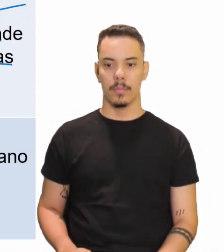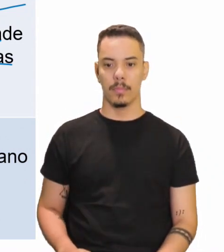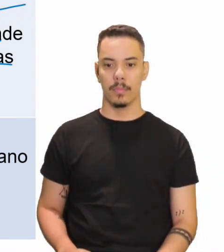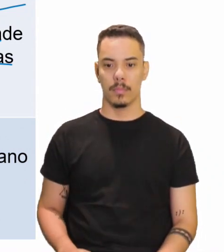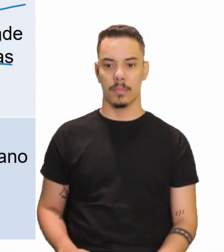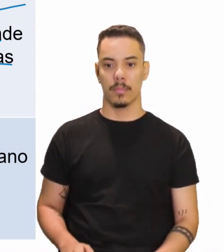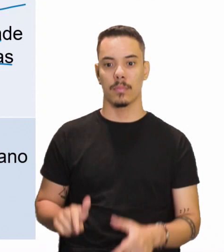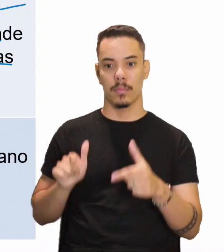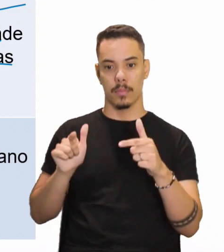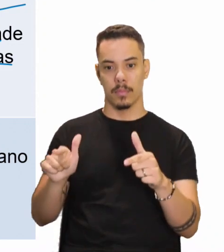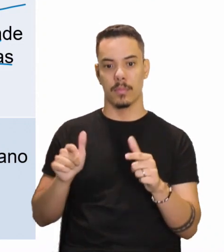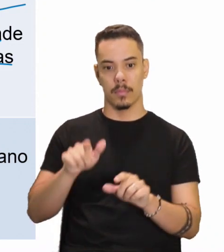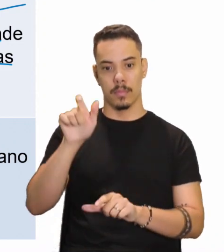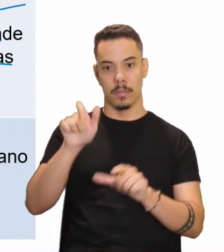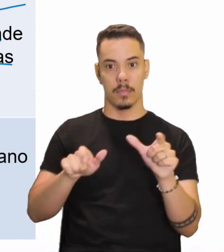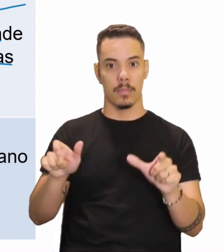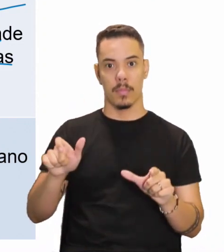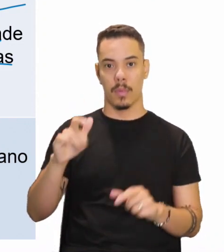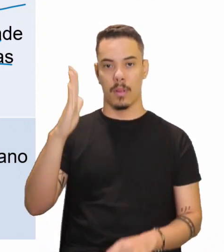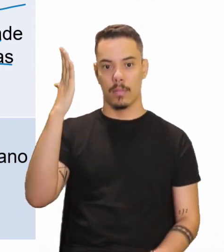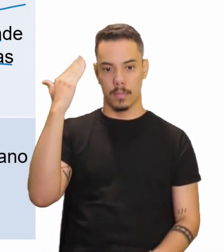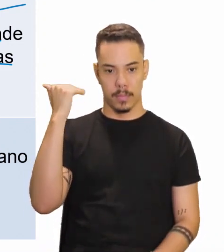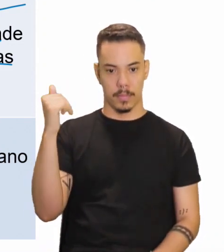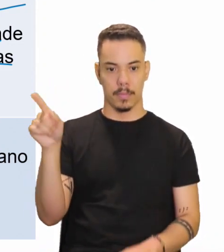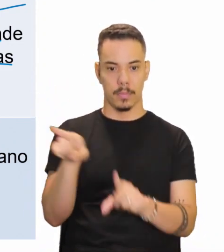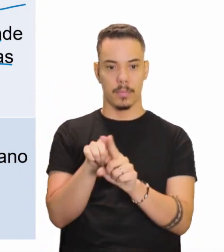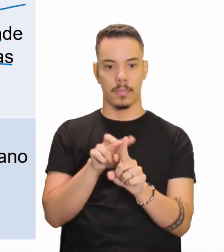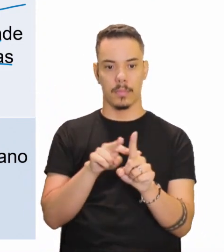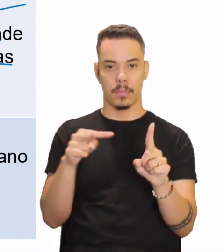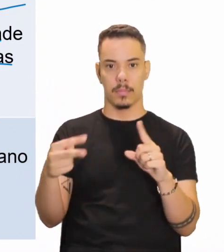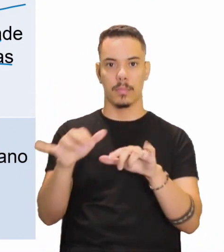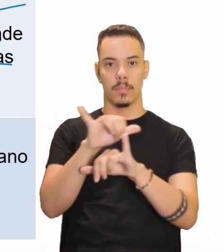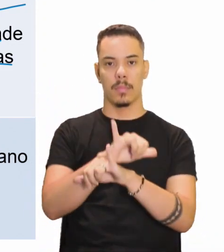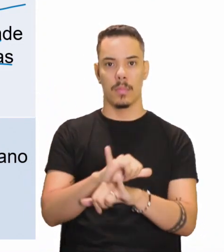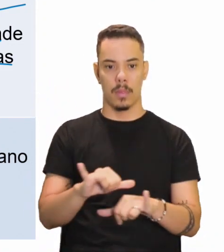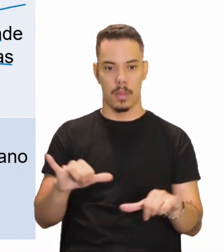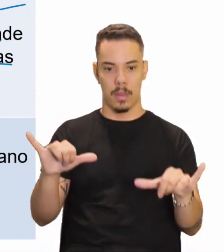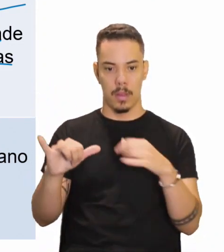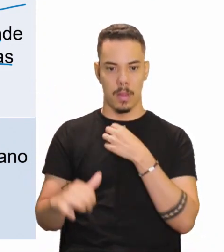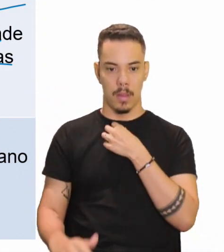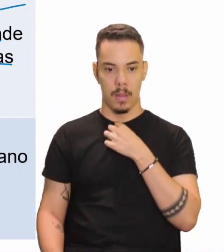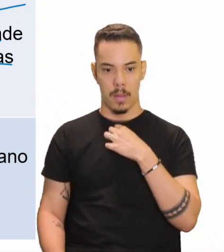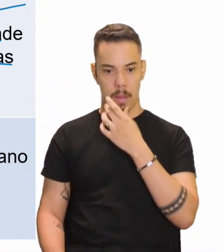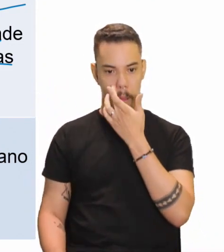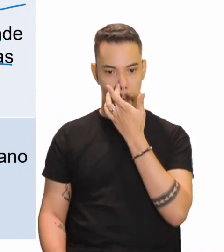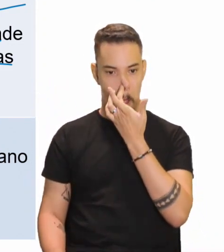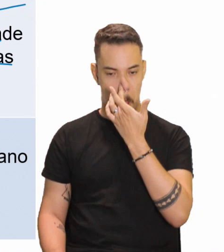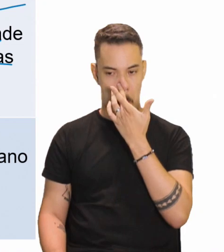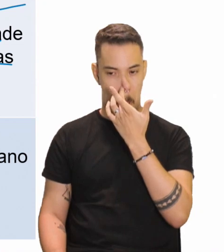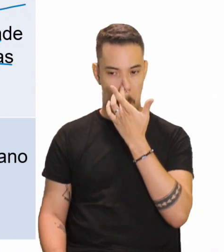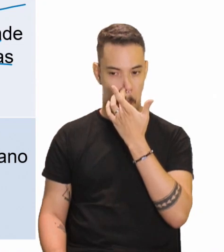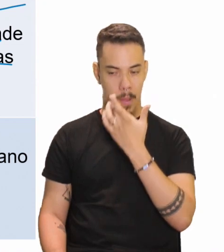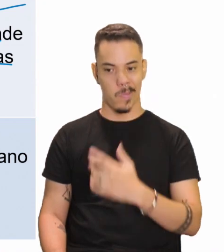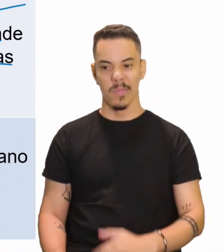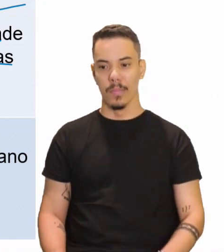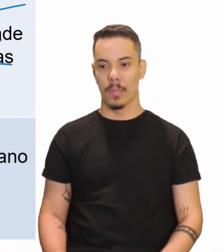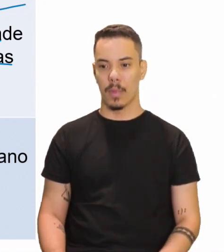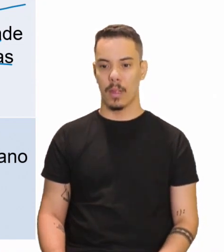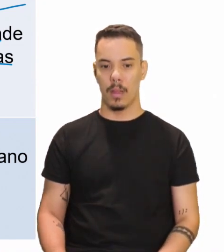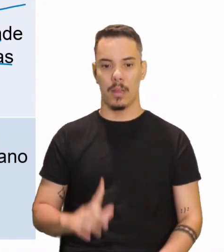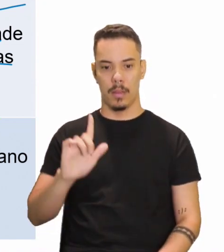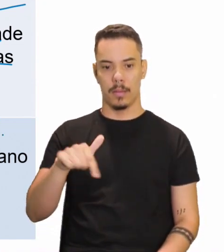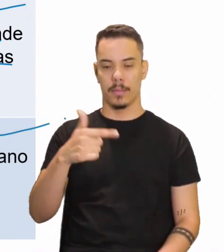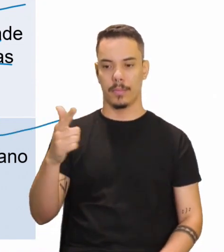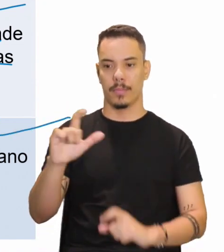charge crítica personagem públicas visão crítica sobre uma notícia que despertou a atenção do público já no